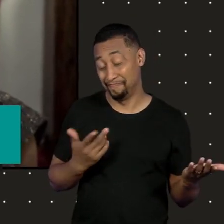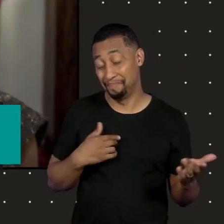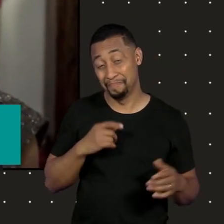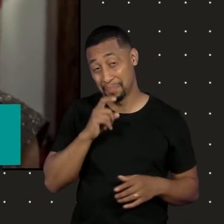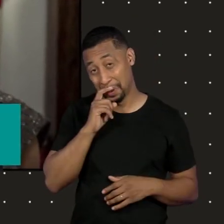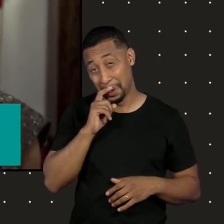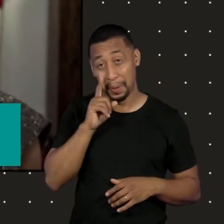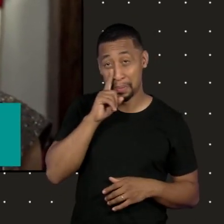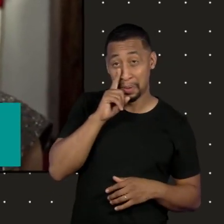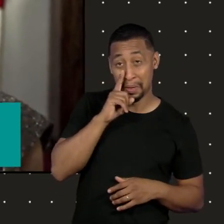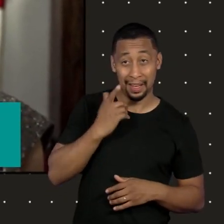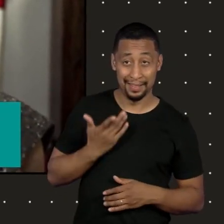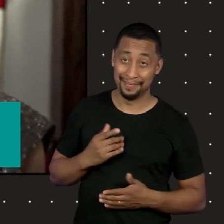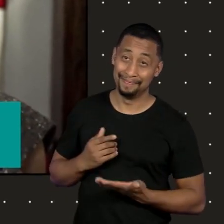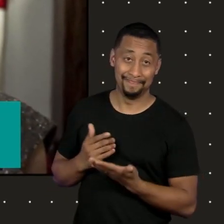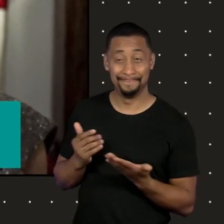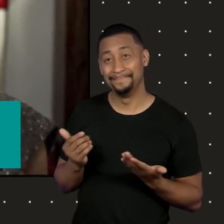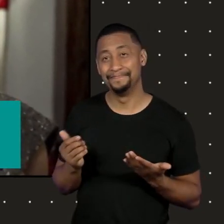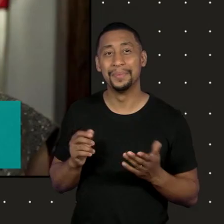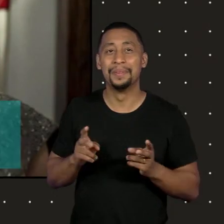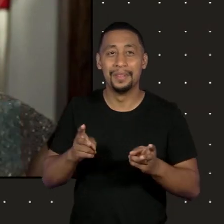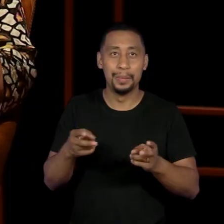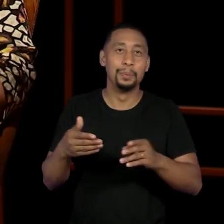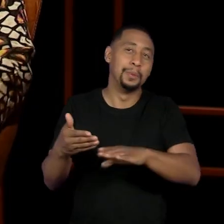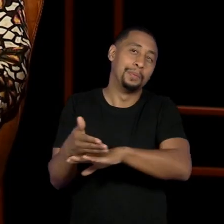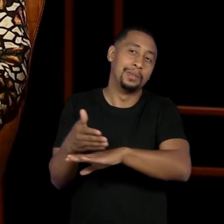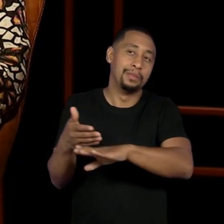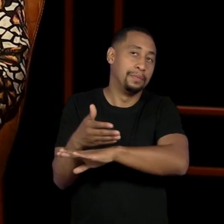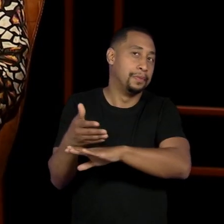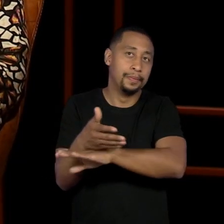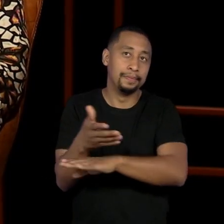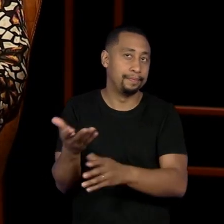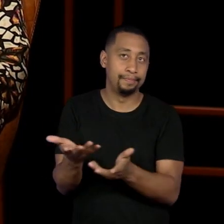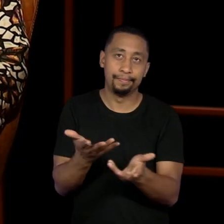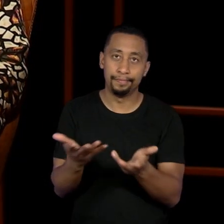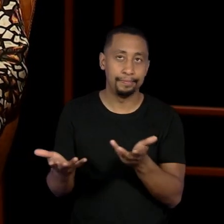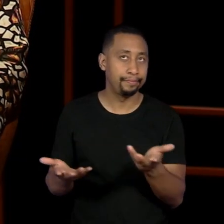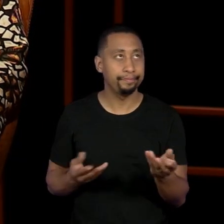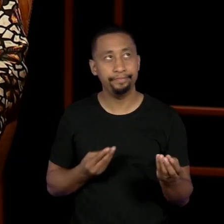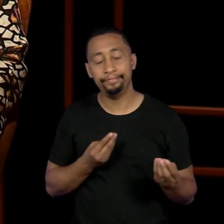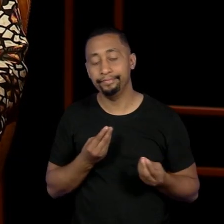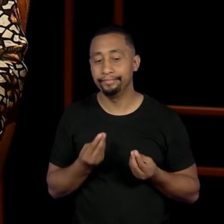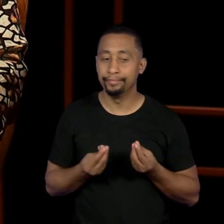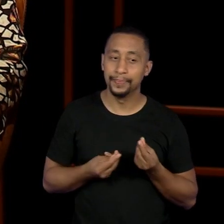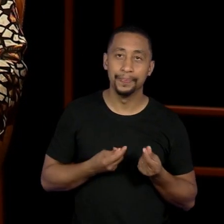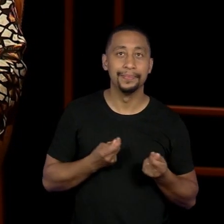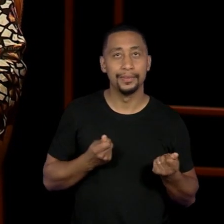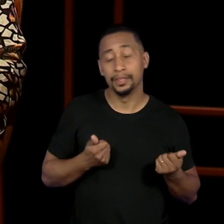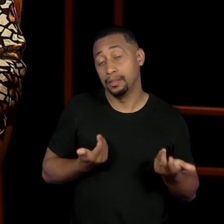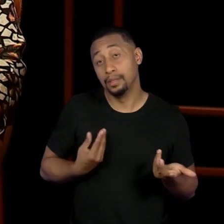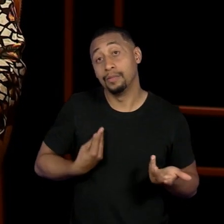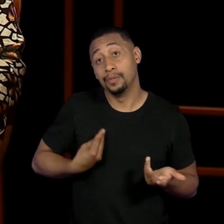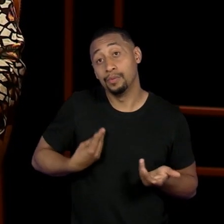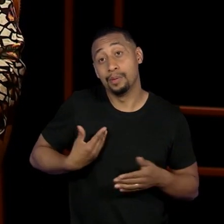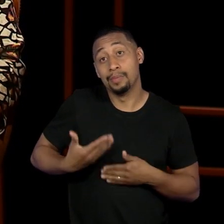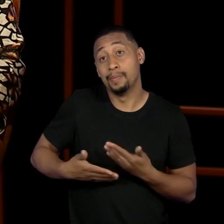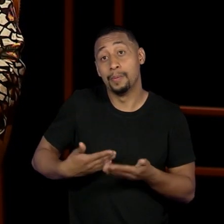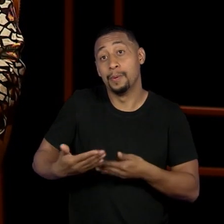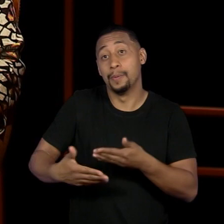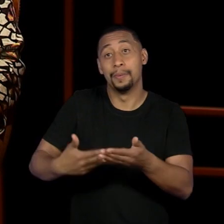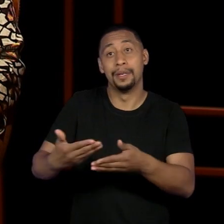viva, pôde participar na divulgação, pôde ainda viver bastante o disco